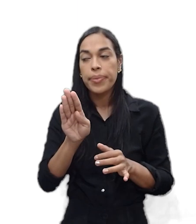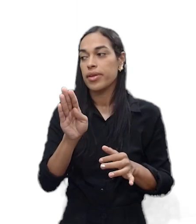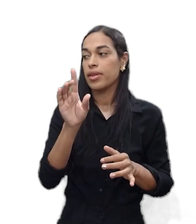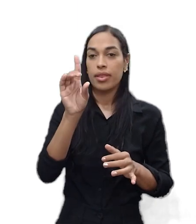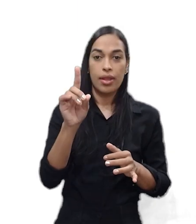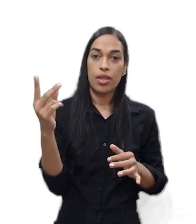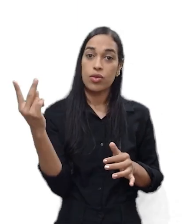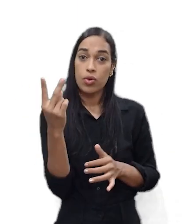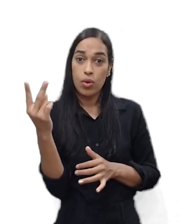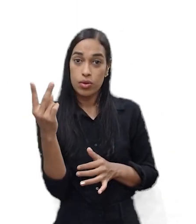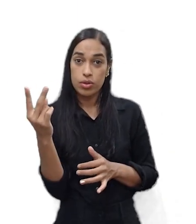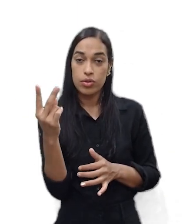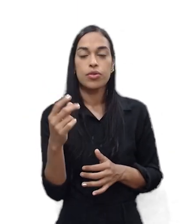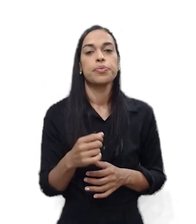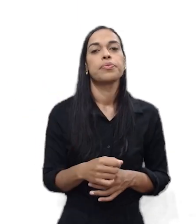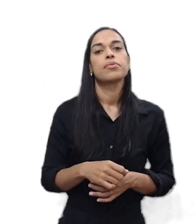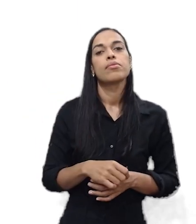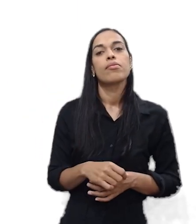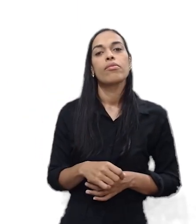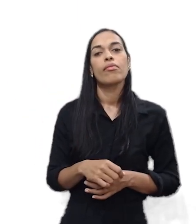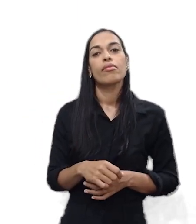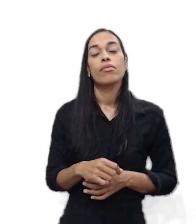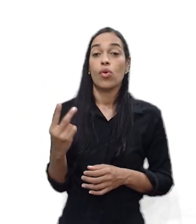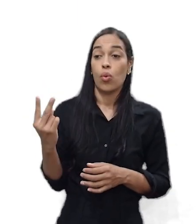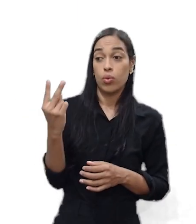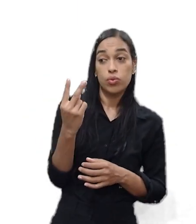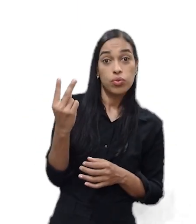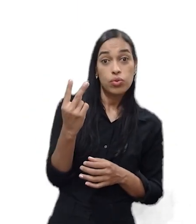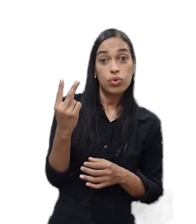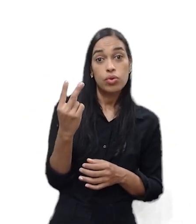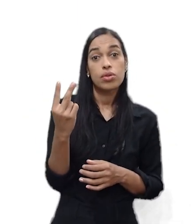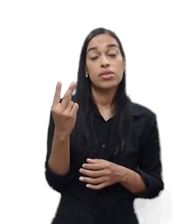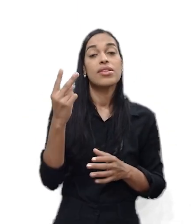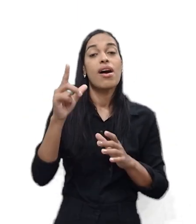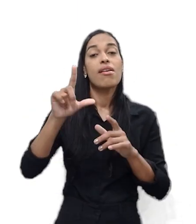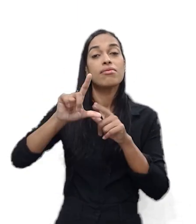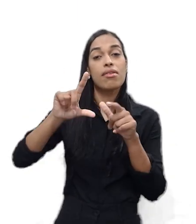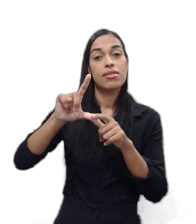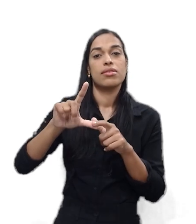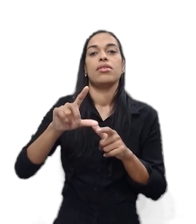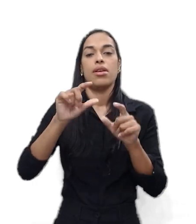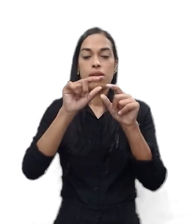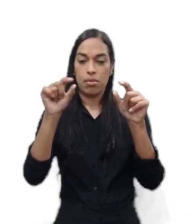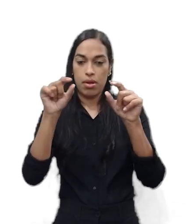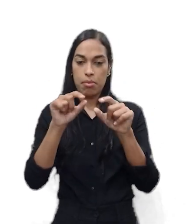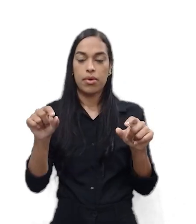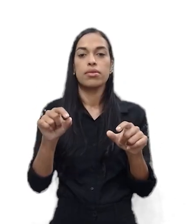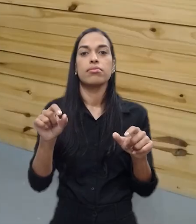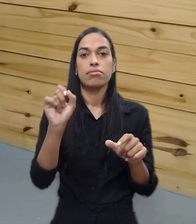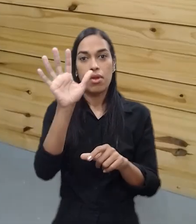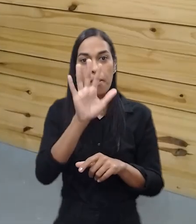ID2, né? Que é a segunda linha, o 2 é referente à segunda linha. Você vai deletar a segunda linha da